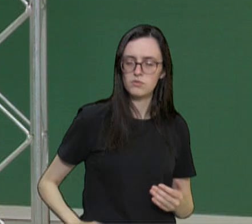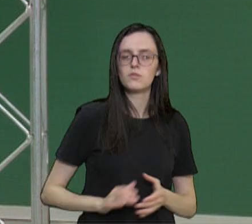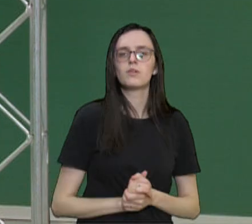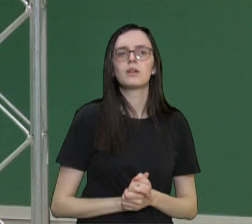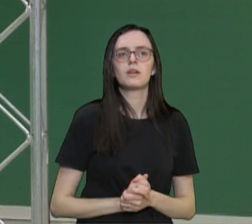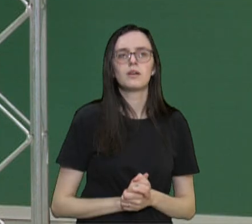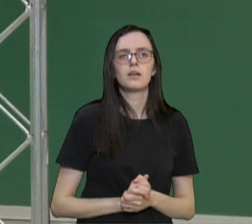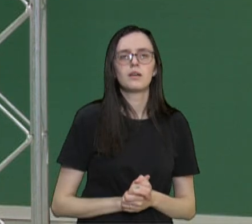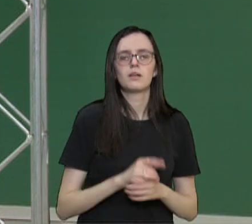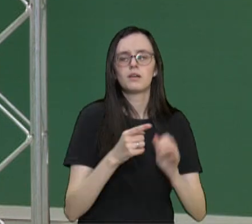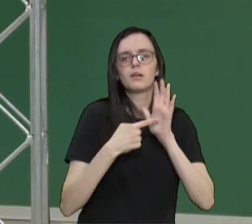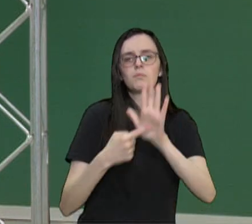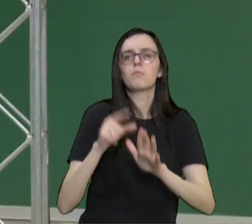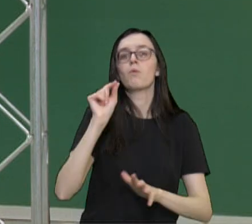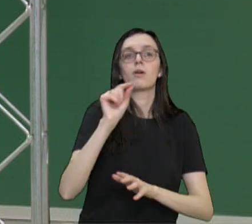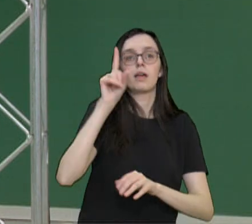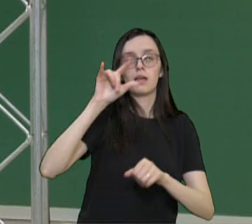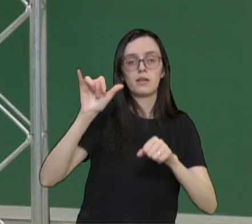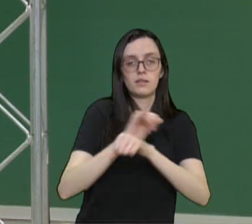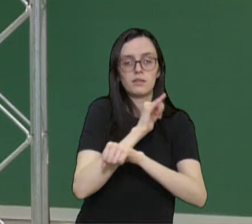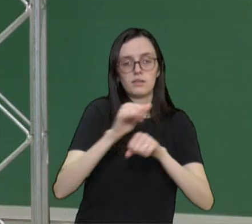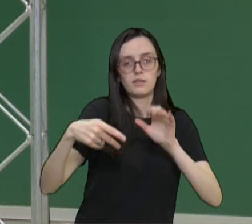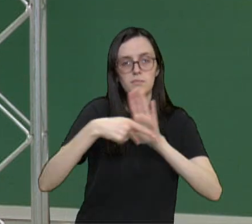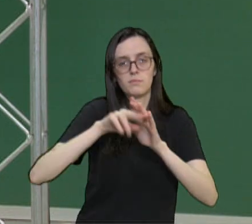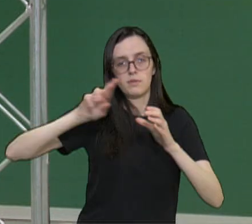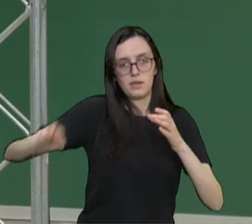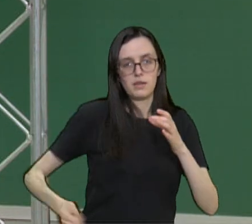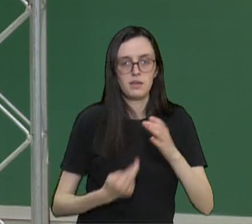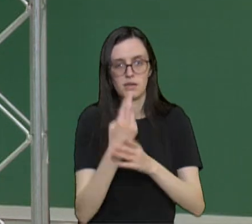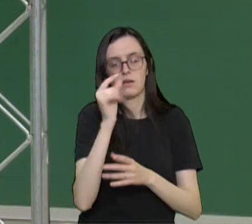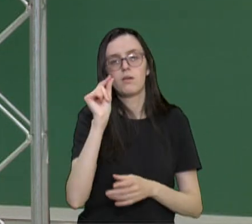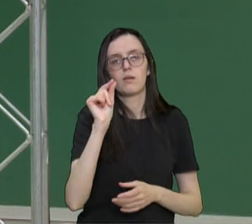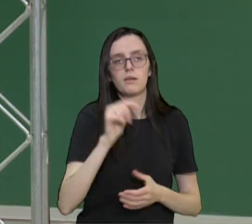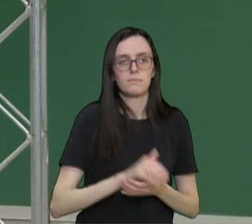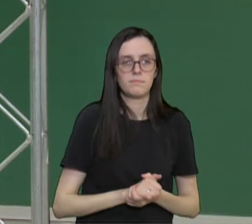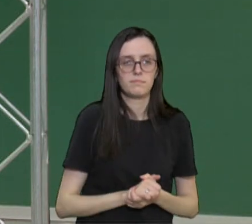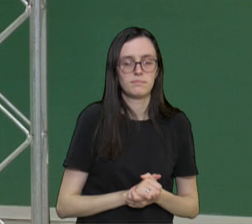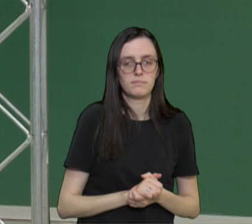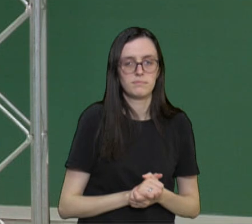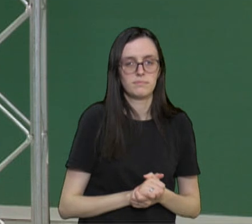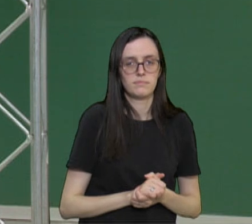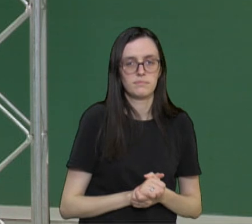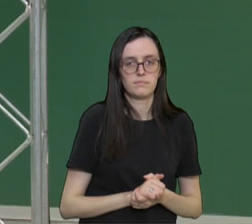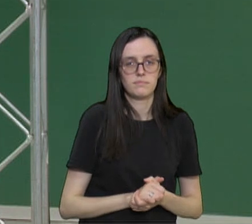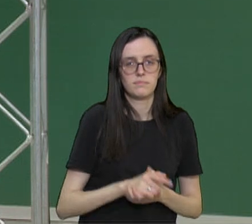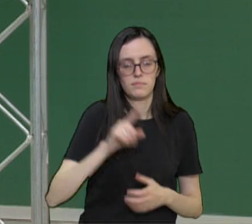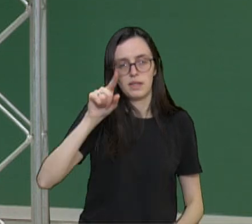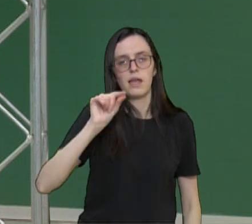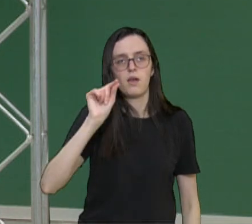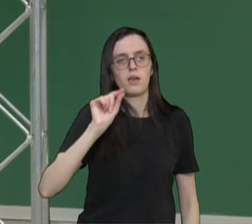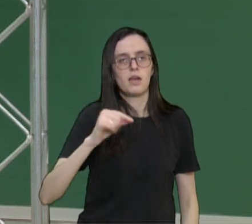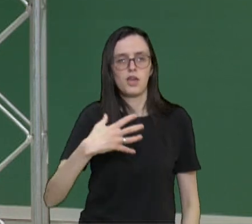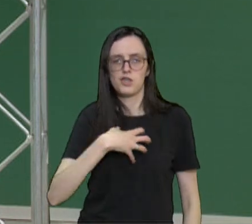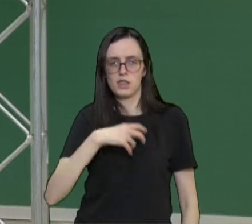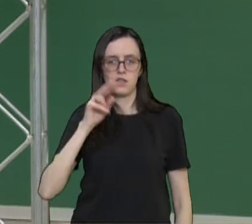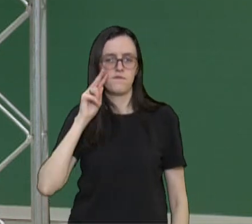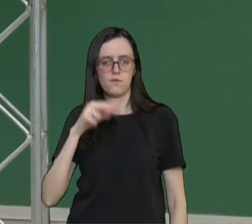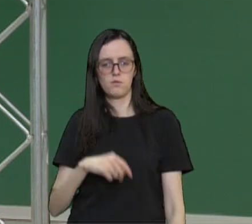ela mostra justamente uma técnica do Renascimento, que era o escorço. O que é o escorço? É essa perspectiva